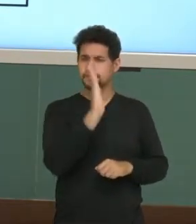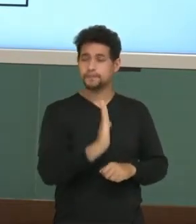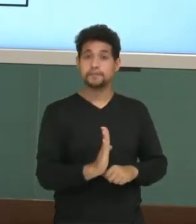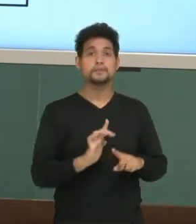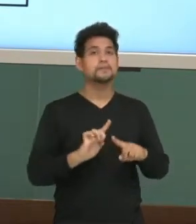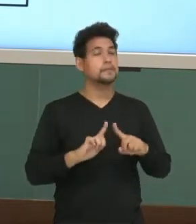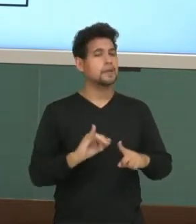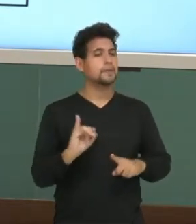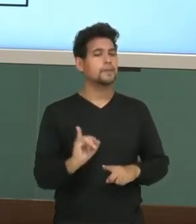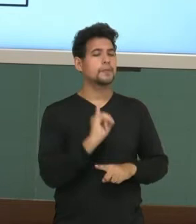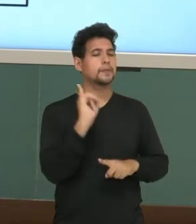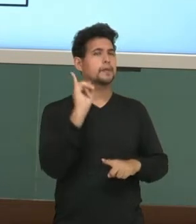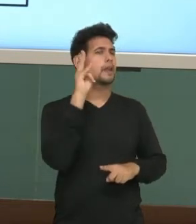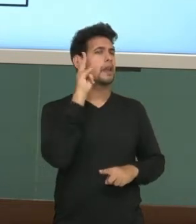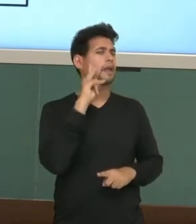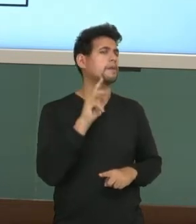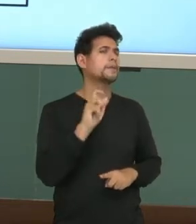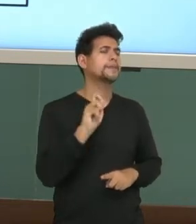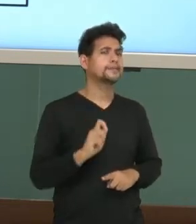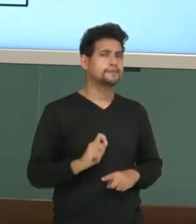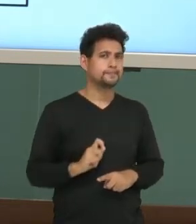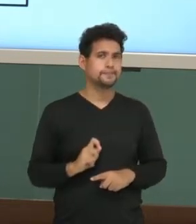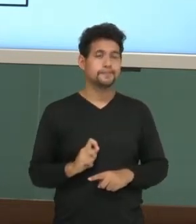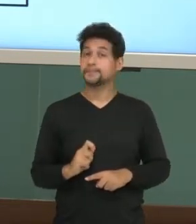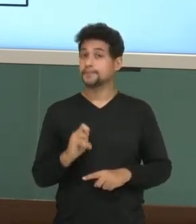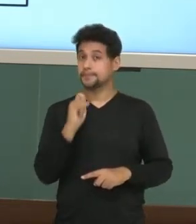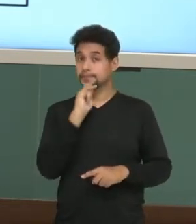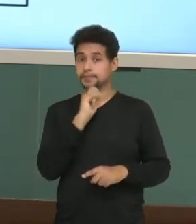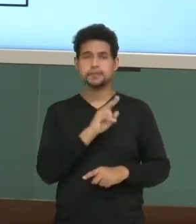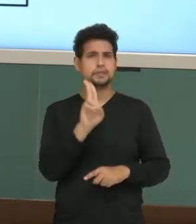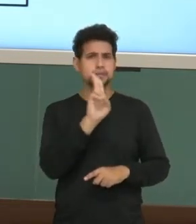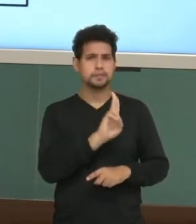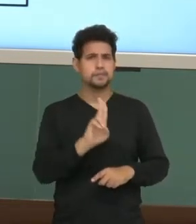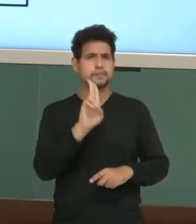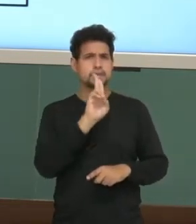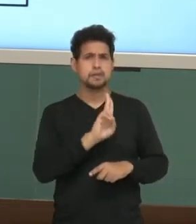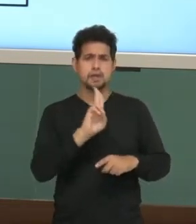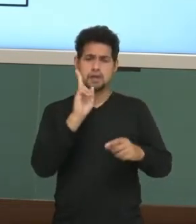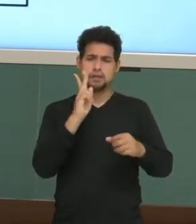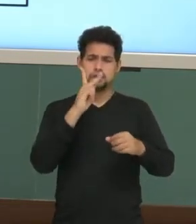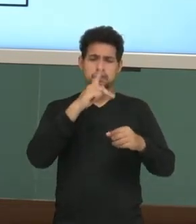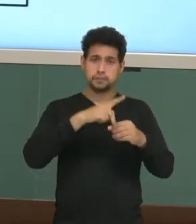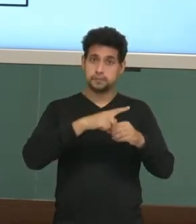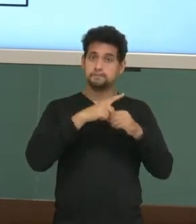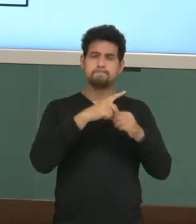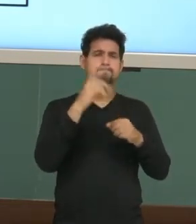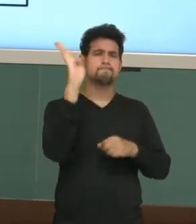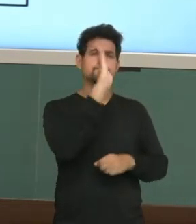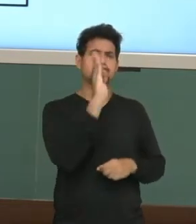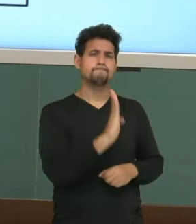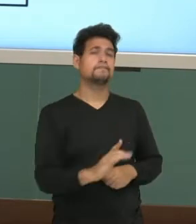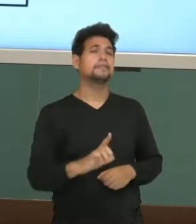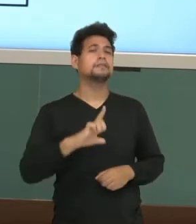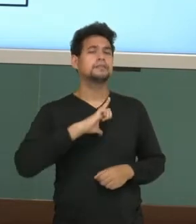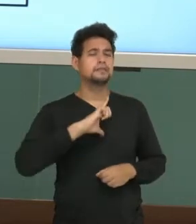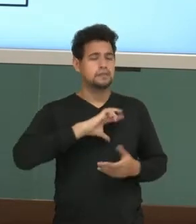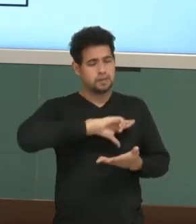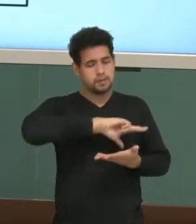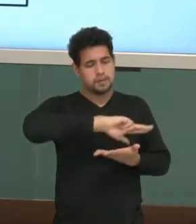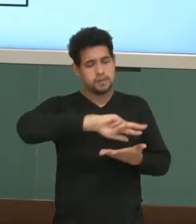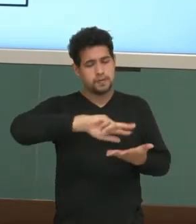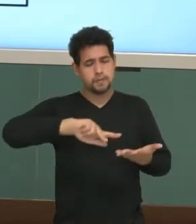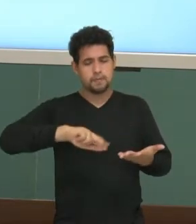Mas vale destacar também que a exploração de petróleo no território brasileiro ela concentra-se na sua grande maioria